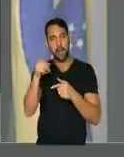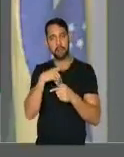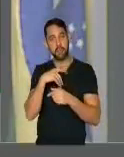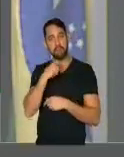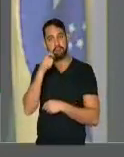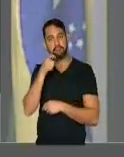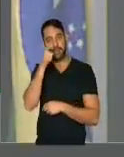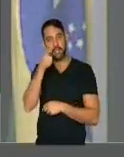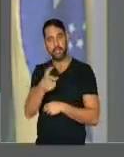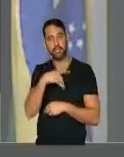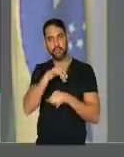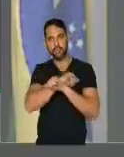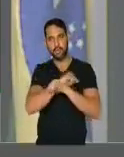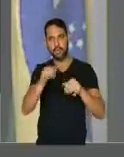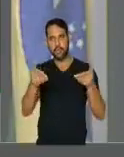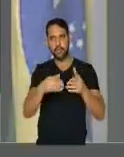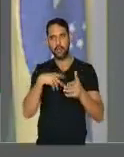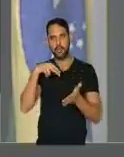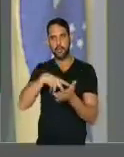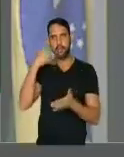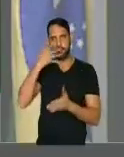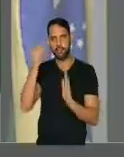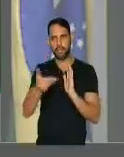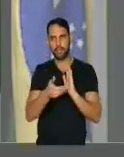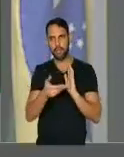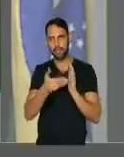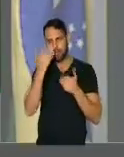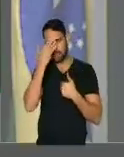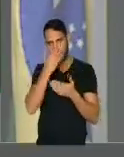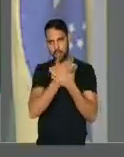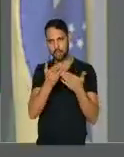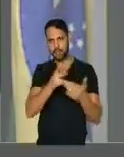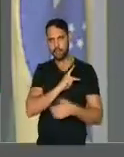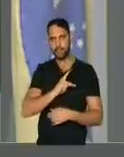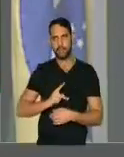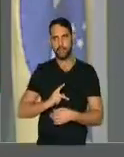interessante, e eu dou publicidade agora da tribuna da Câmara dos Deputados. Muito obrigado, senhor presidente.